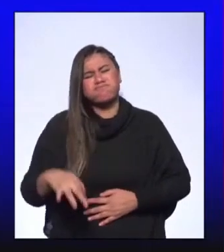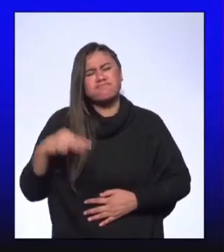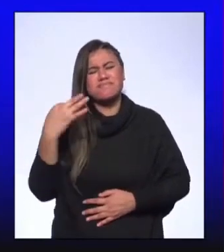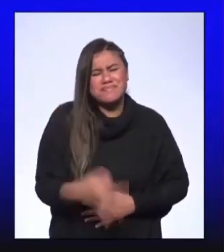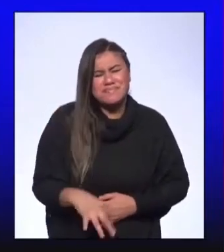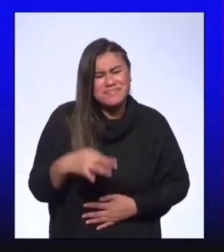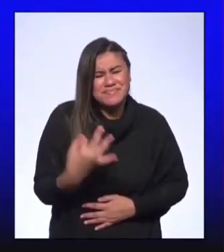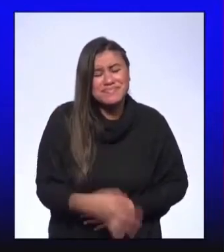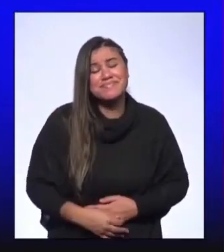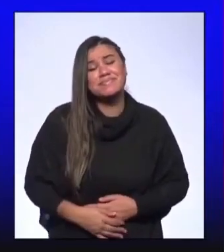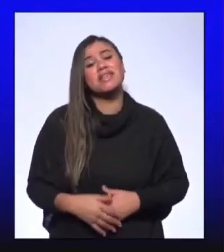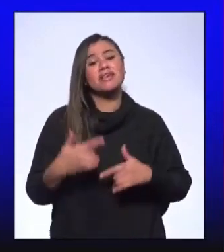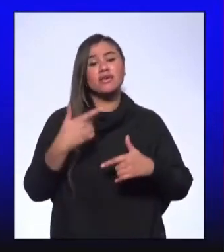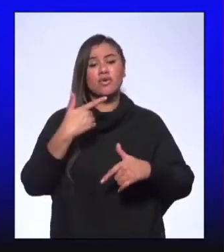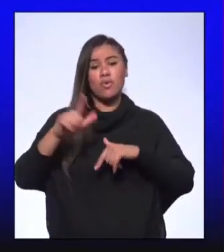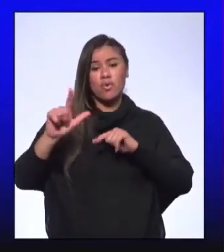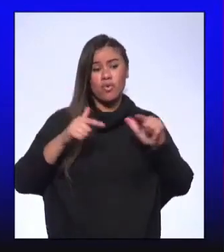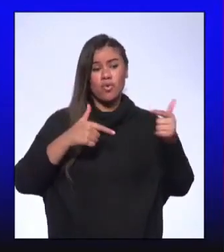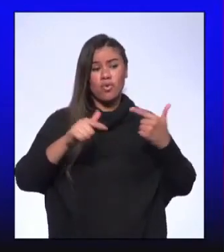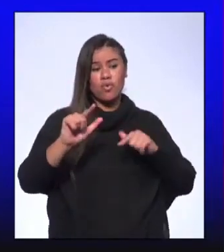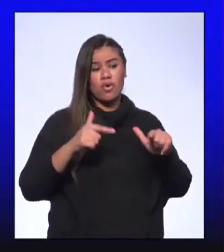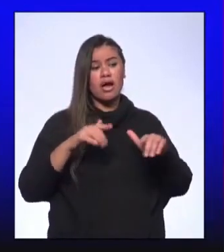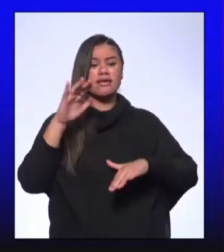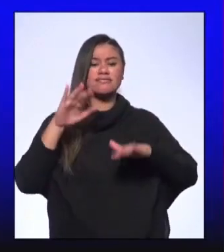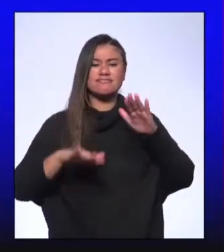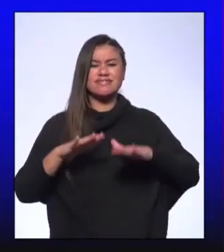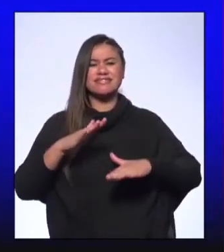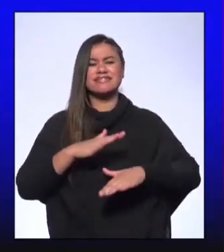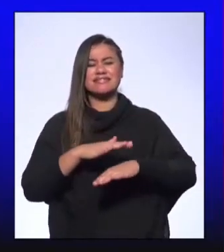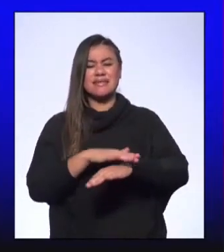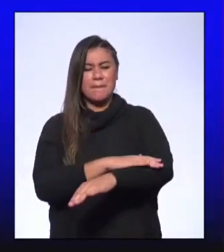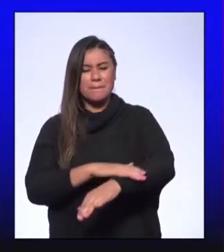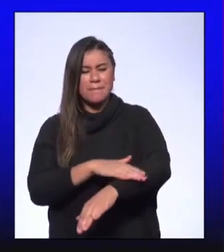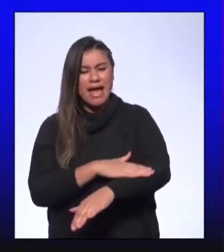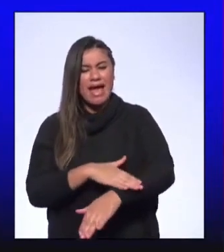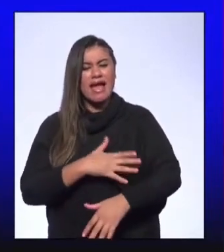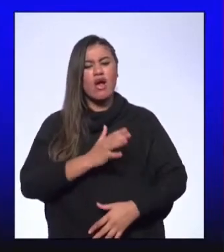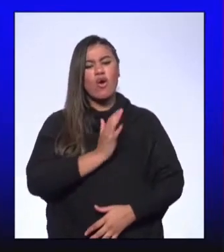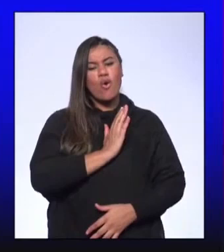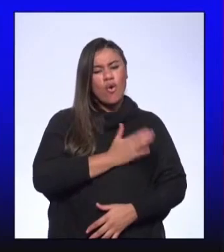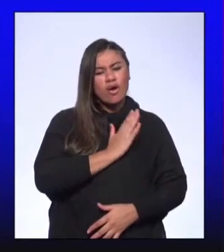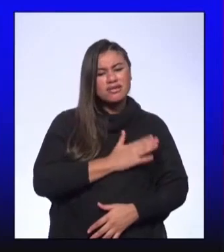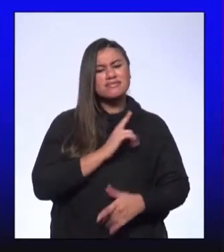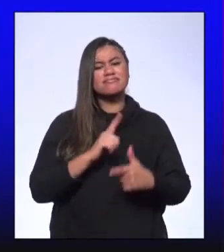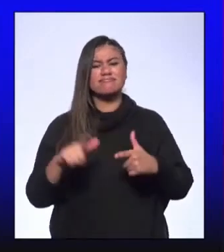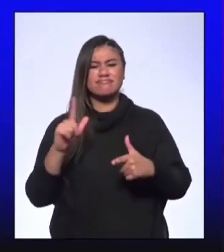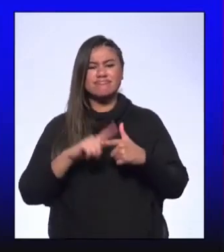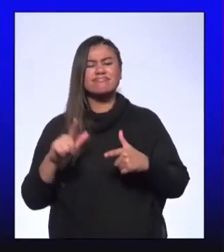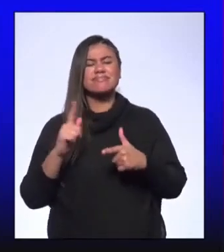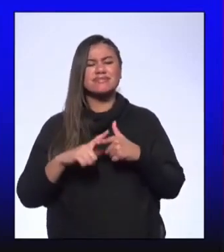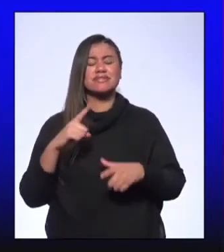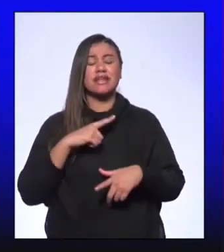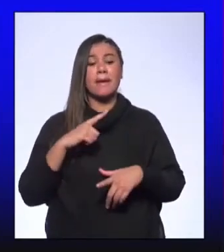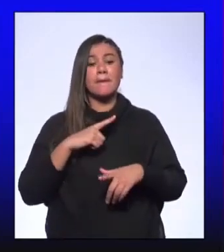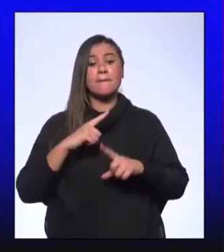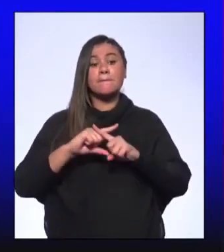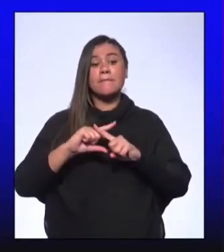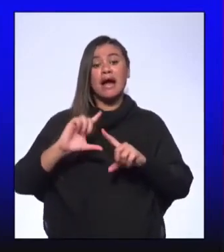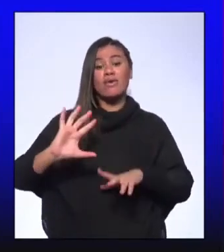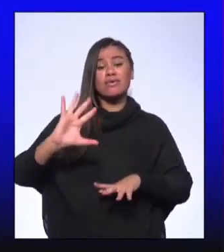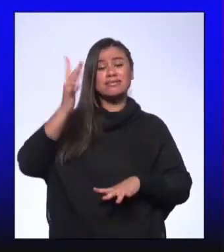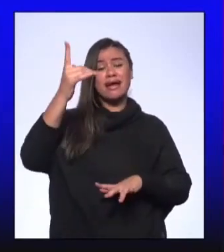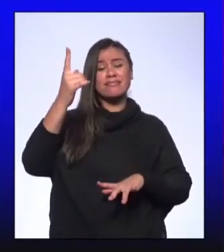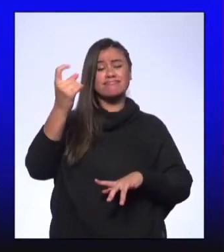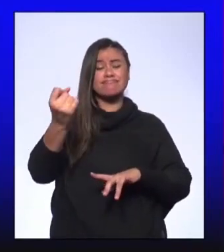e outras alterações, às vezes até cardíacas, na pele, etc. Mas essas são formas raras em